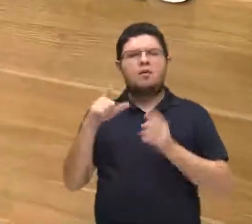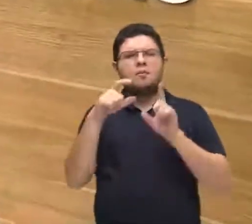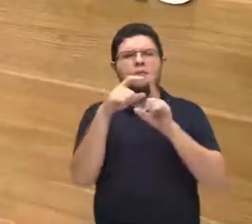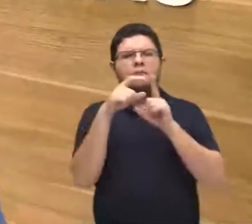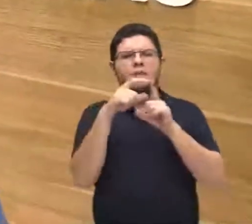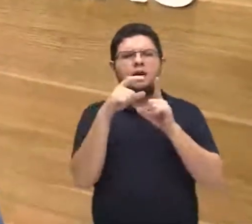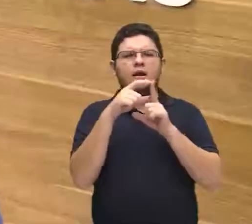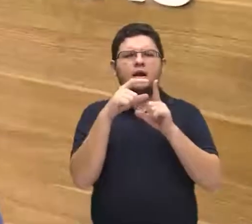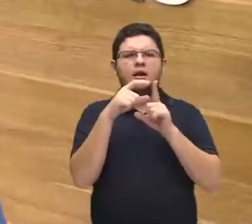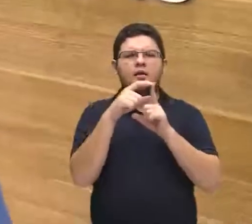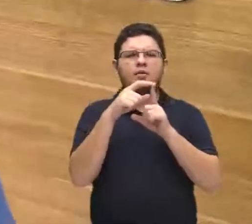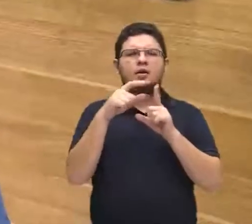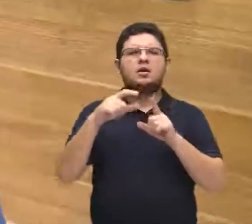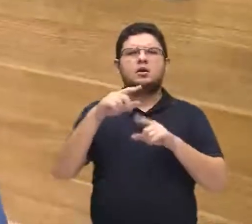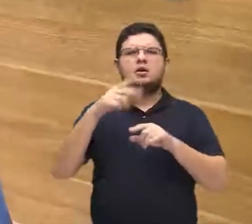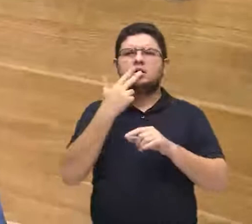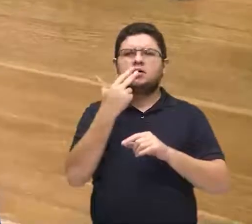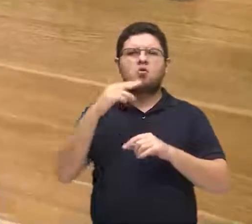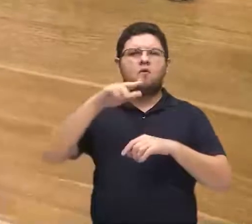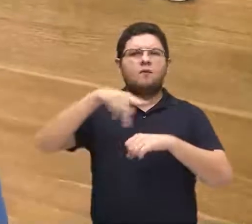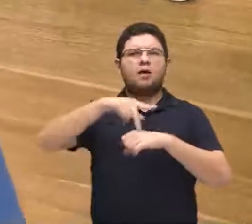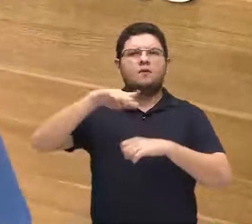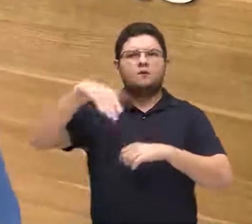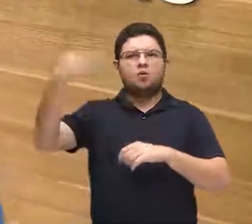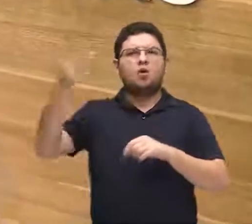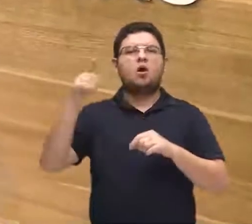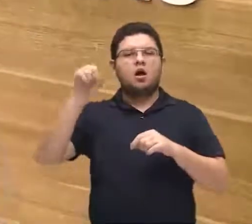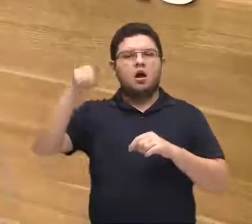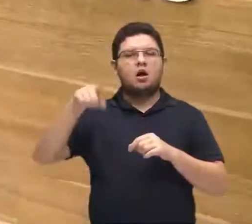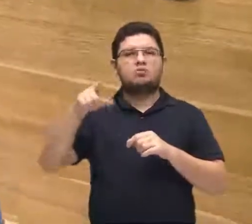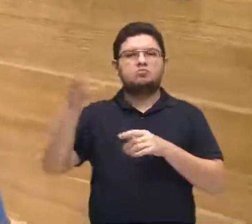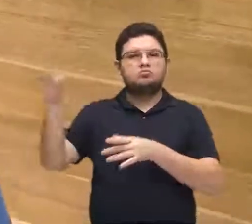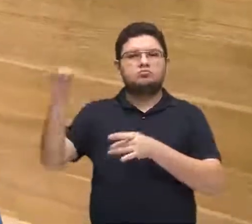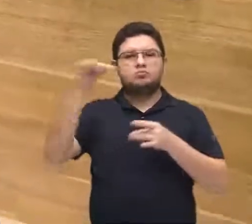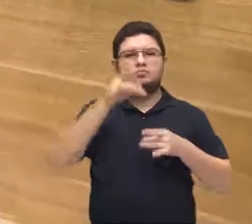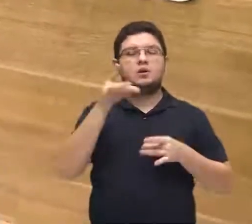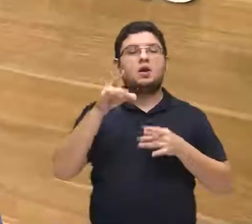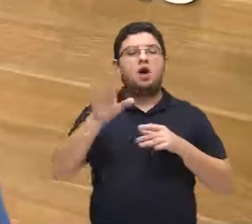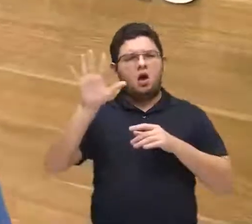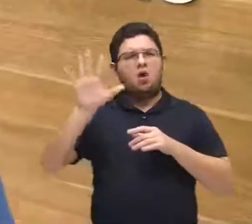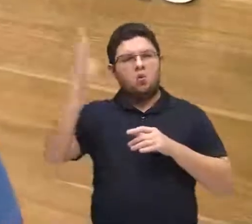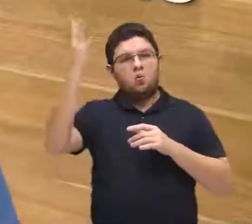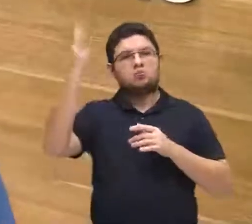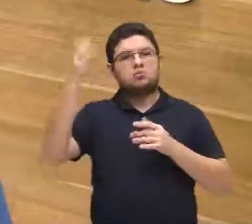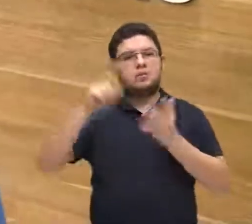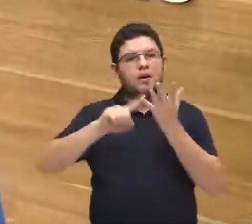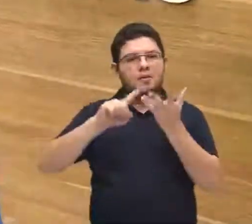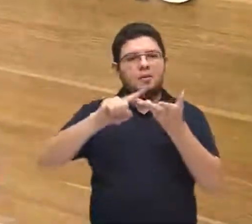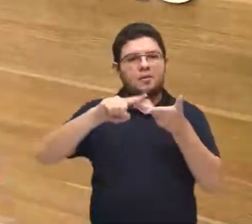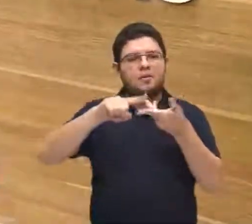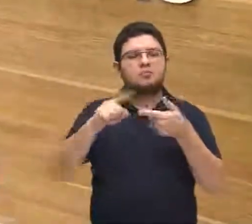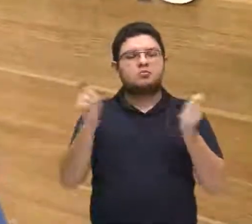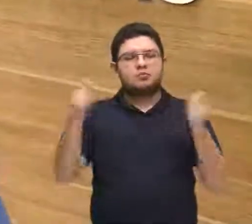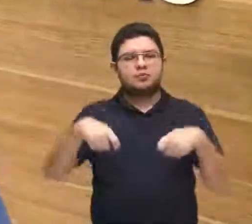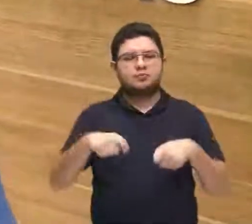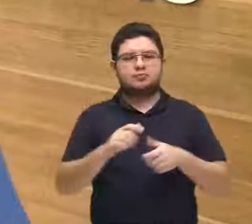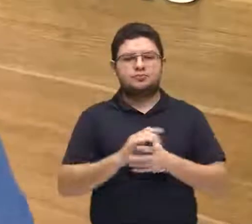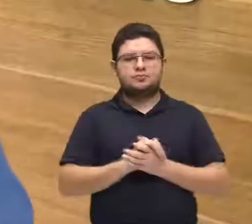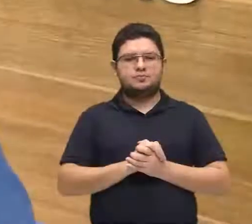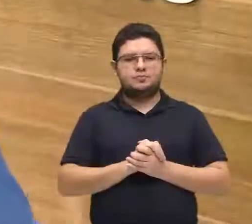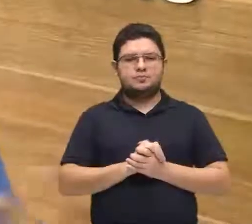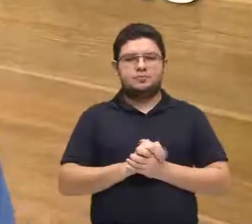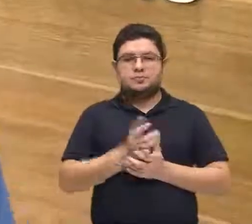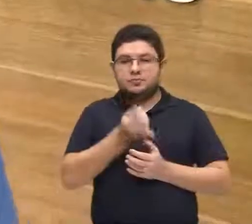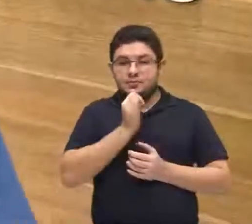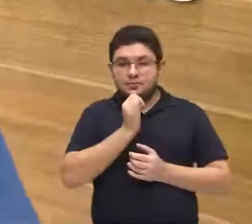de estrangeirismo. E ela acontece por alguns fatores, alguns motivos que a gente pode citar. Por exemplo, tem a